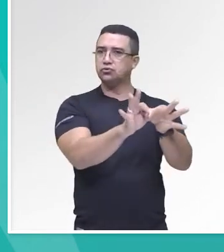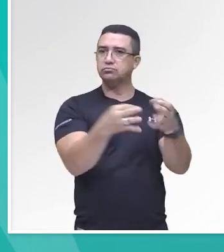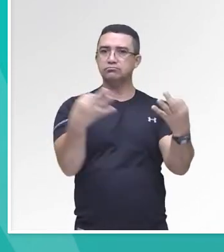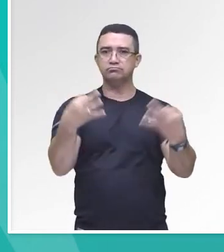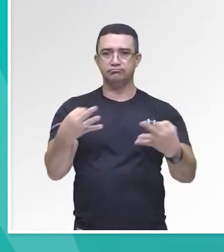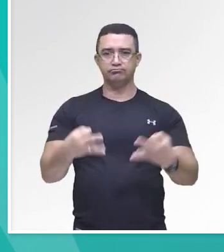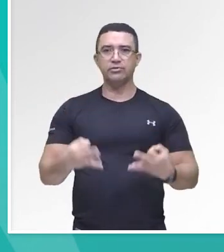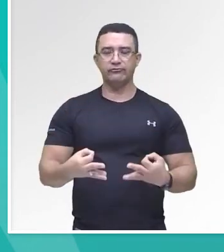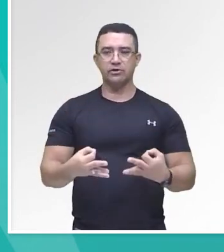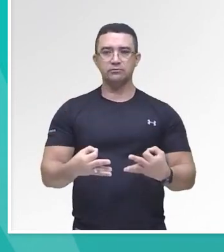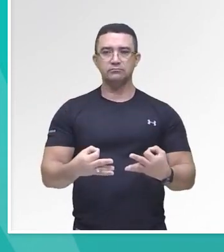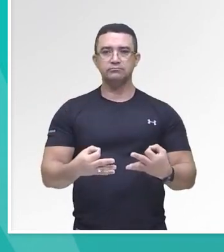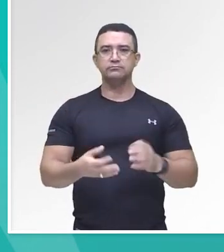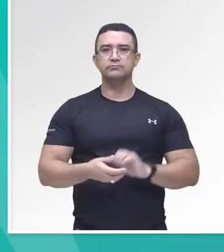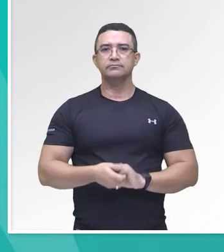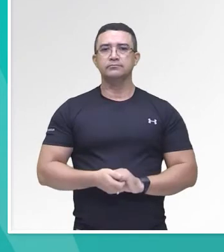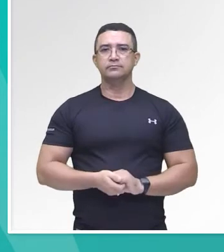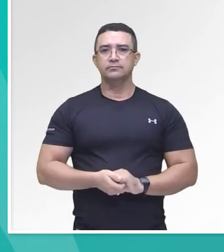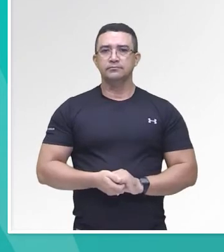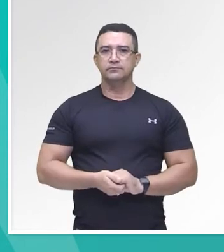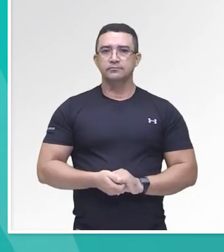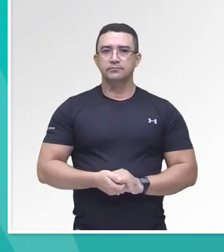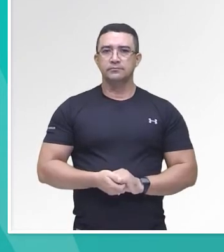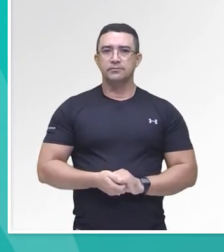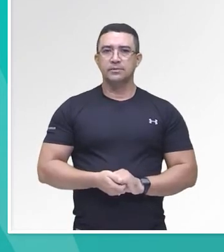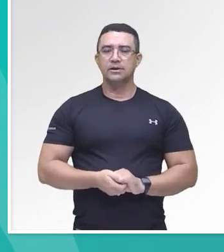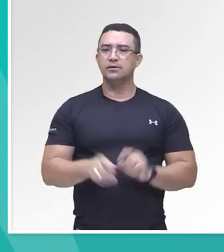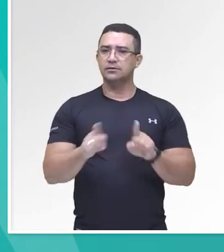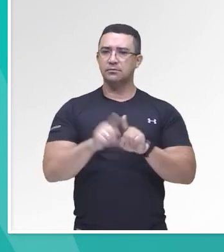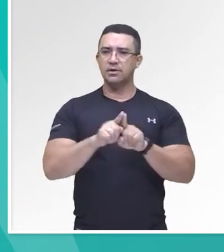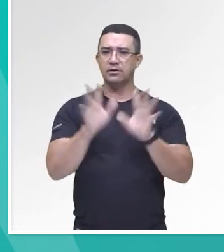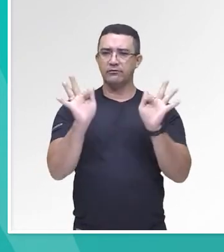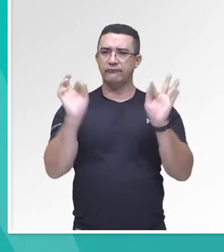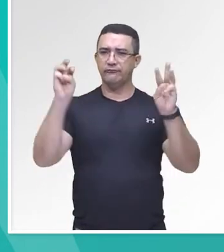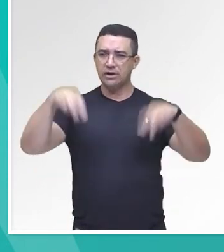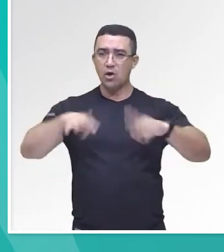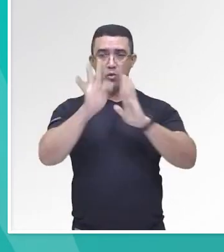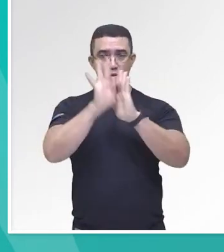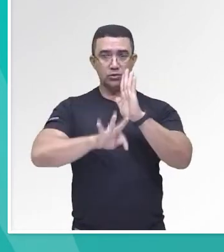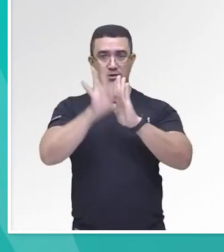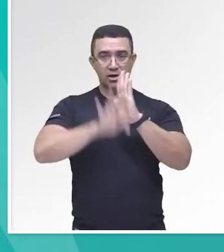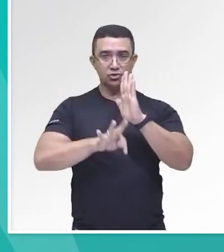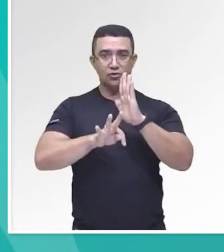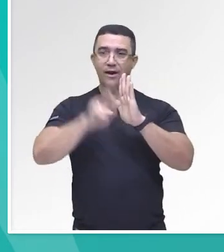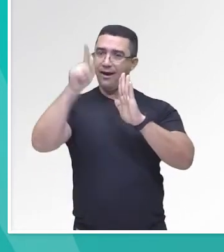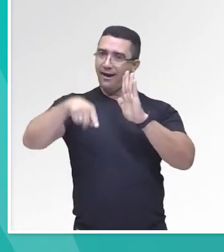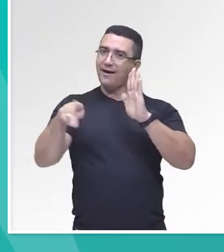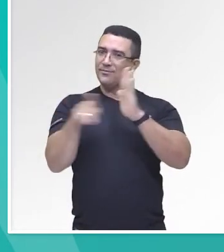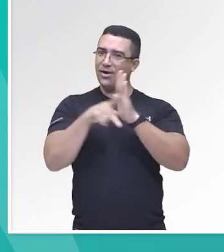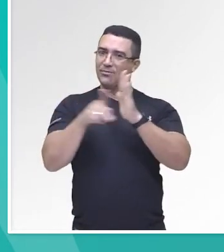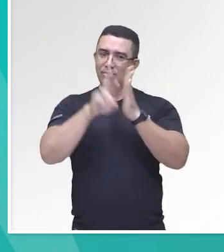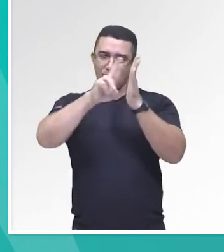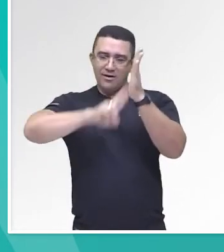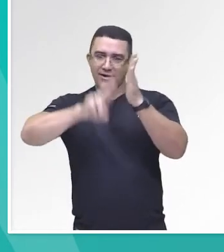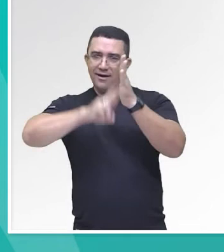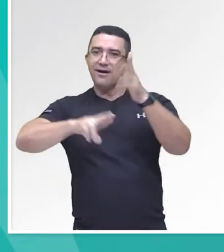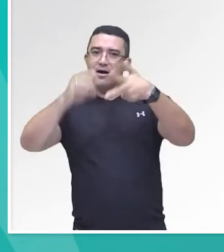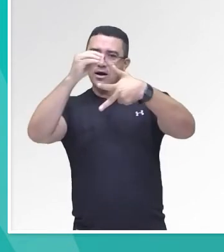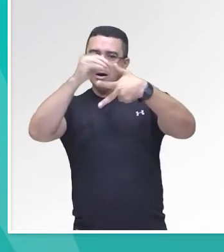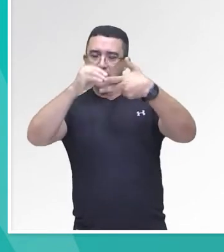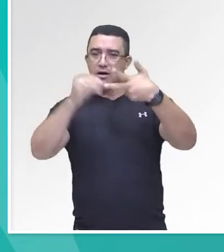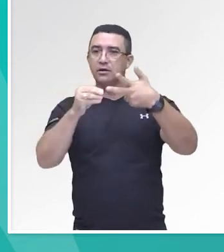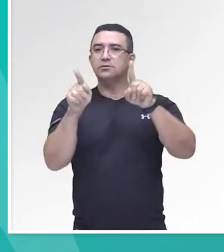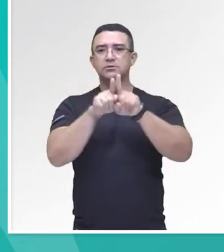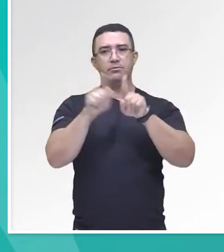está acontecendo. E aí, para encerrar esse texto, já que isso aqui é uma redação do Enem, tem que ter proposta de